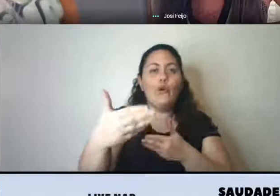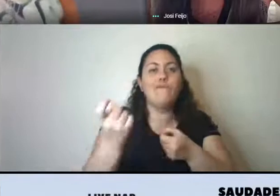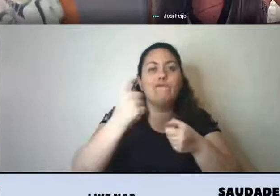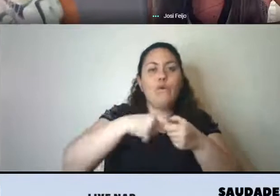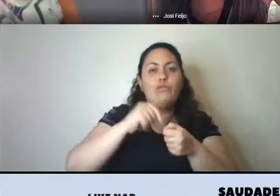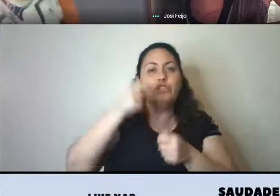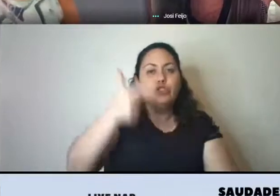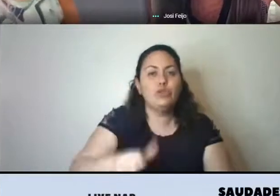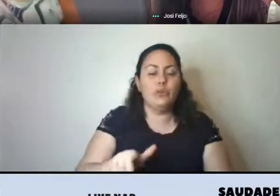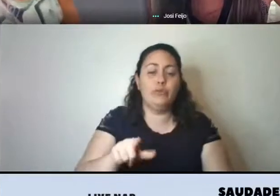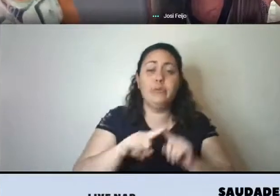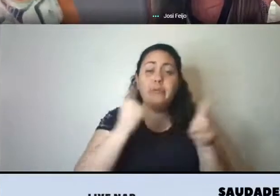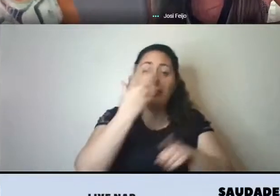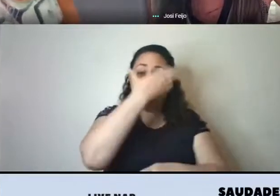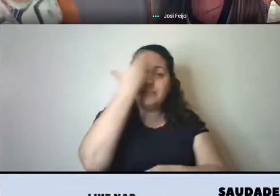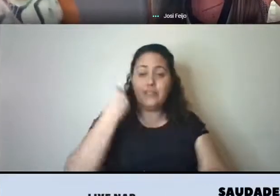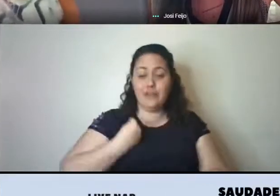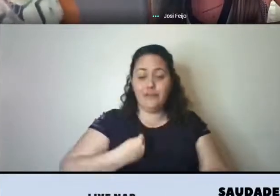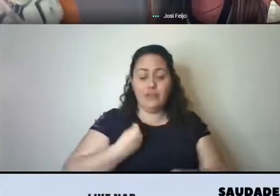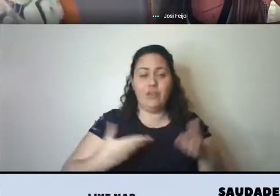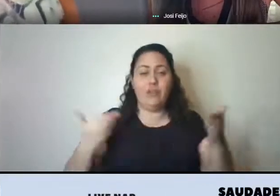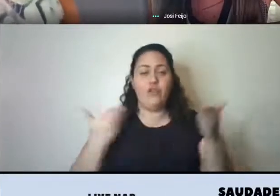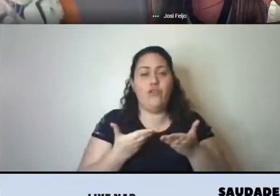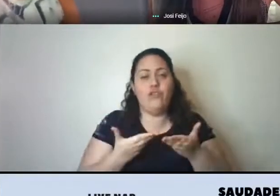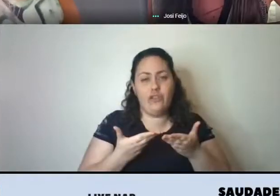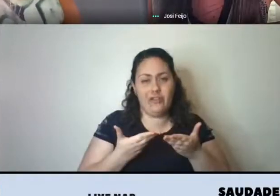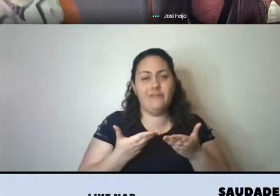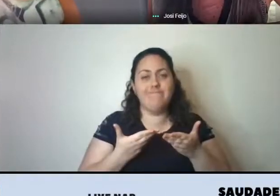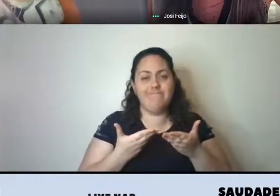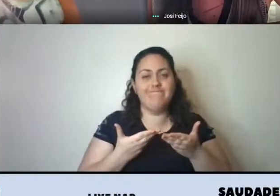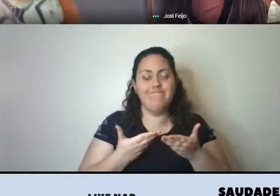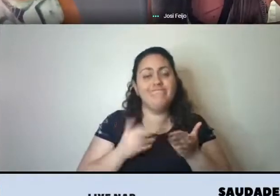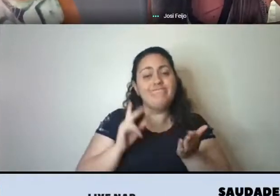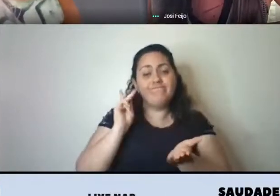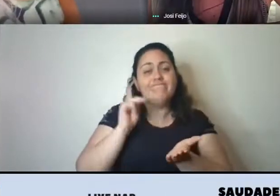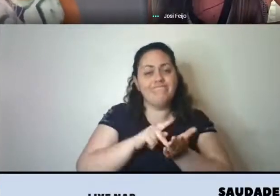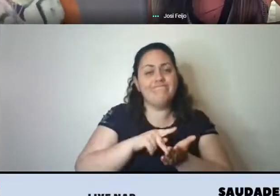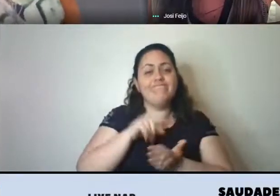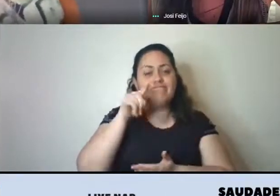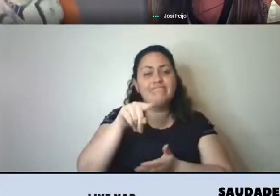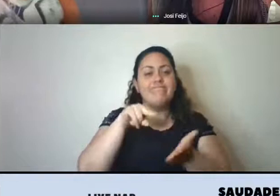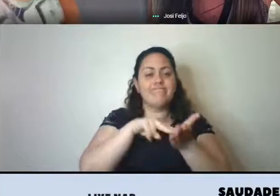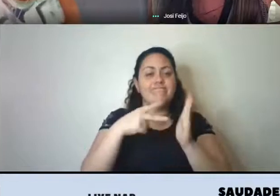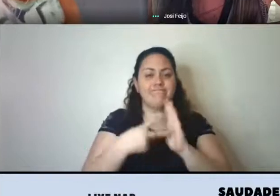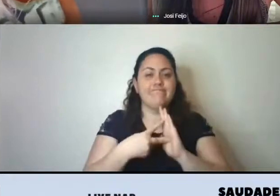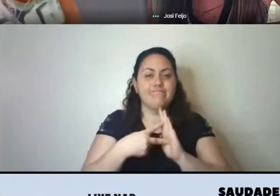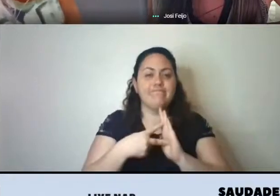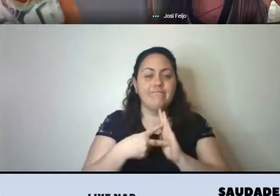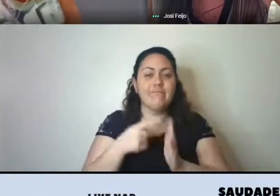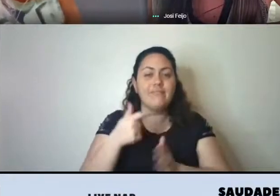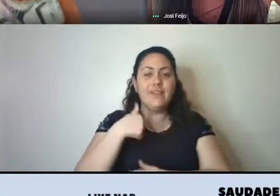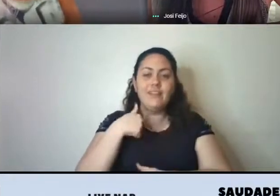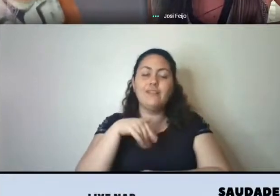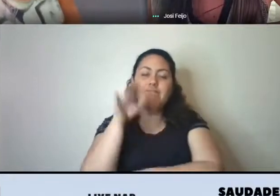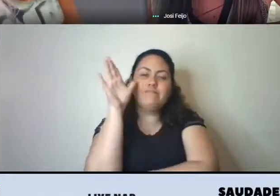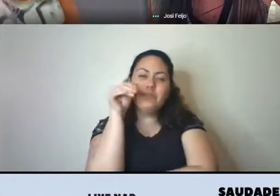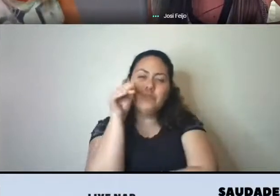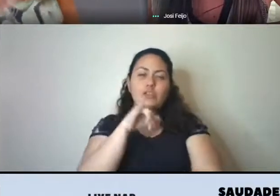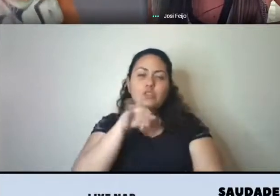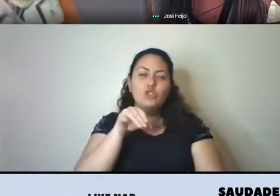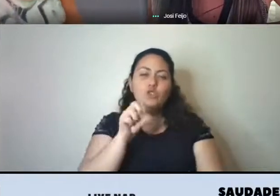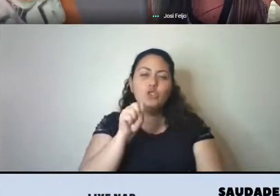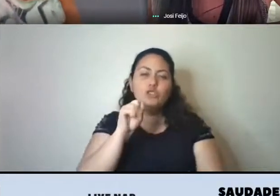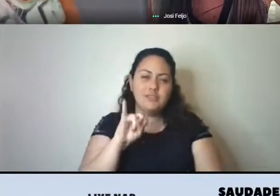né, mas esquece de viver o agora, e é exatamente isso, né, e eu fiquei te escutando, né, Josi, e